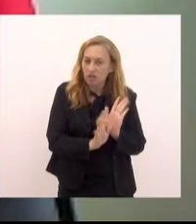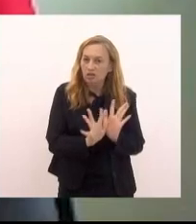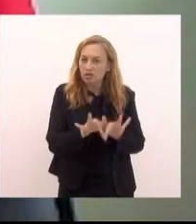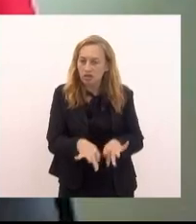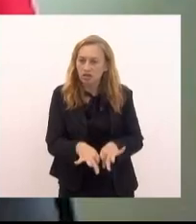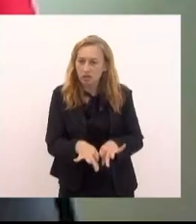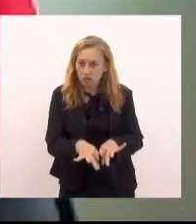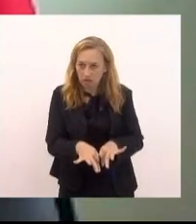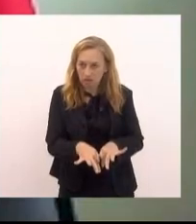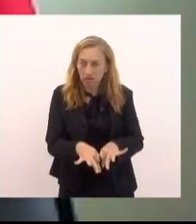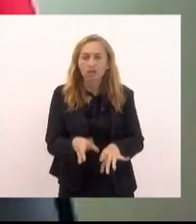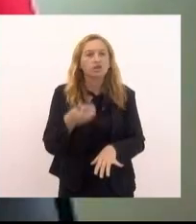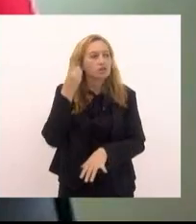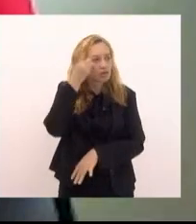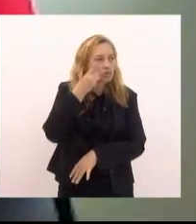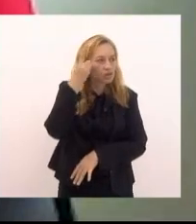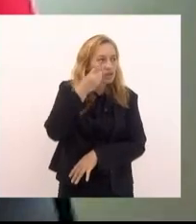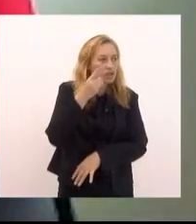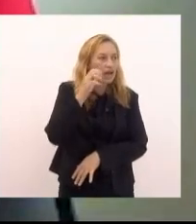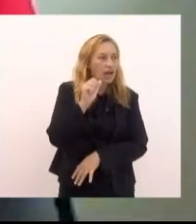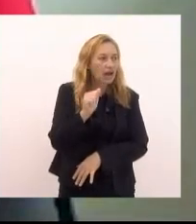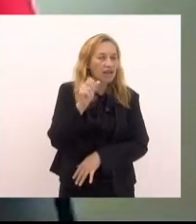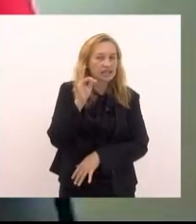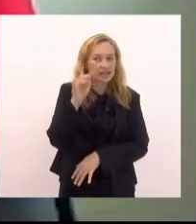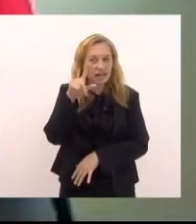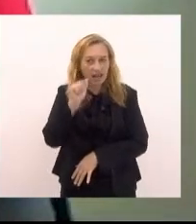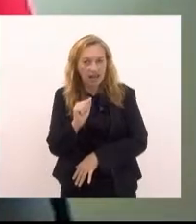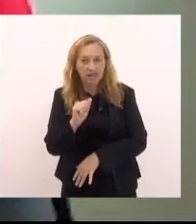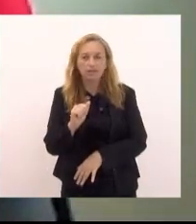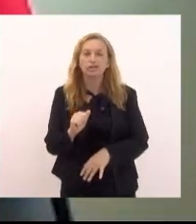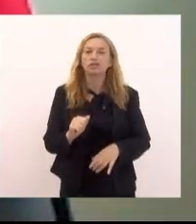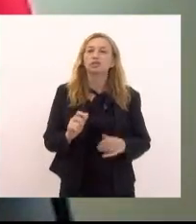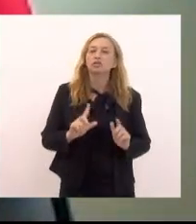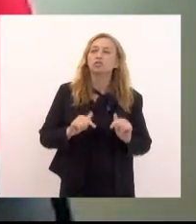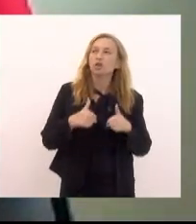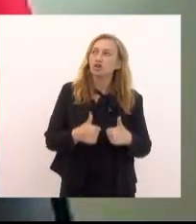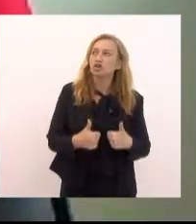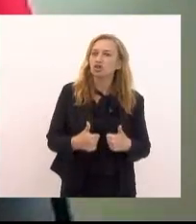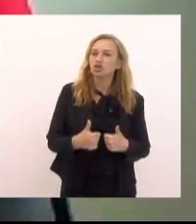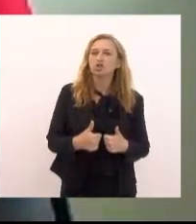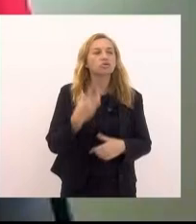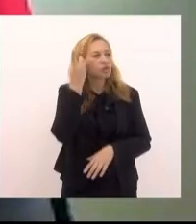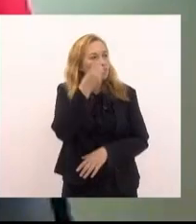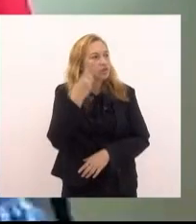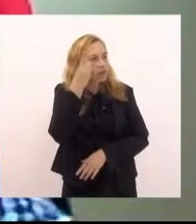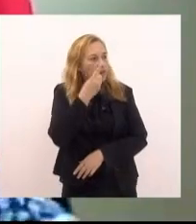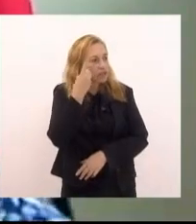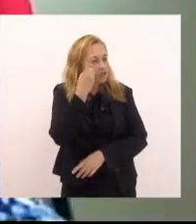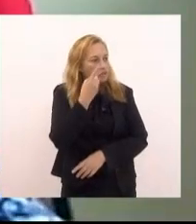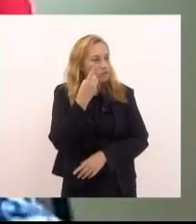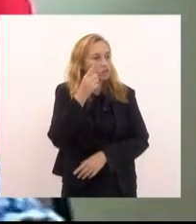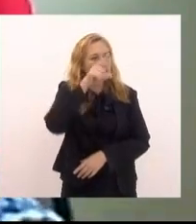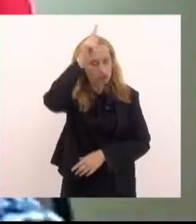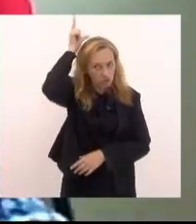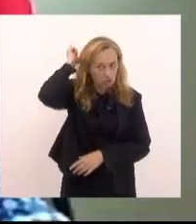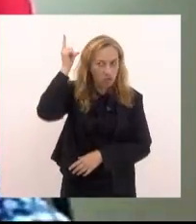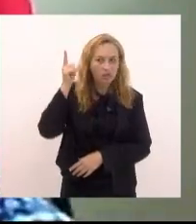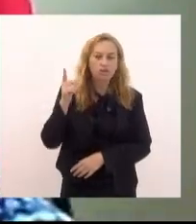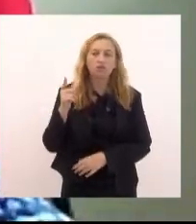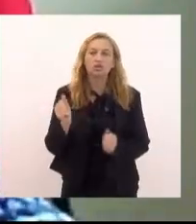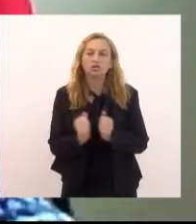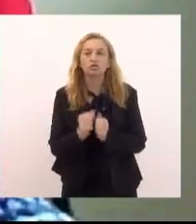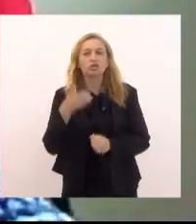da Lavra do deputado Átila Nunes, seja na atuação do deputado Luiz Paulo com a